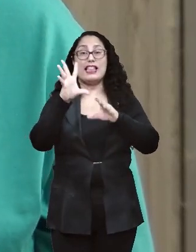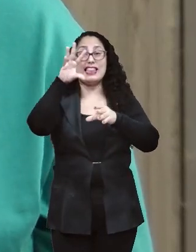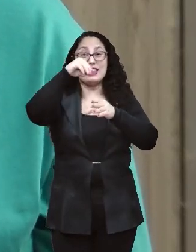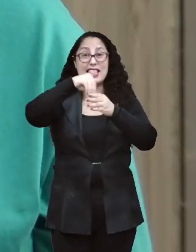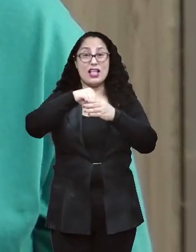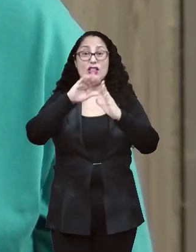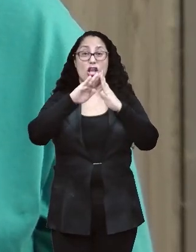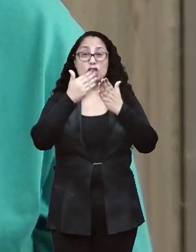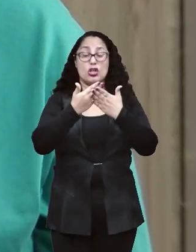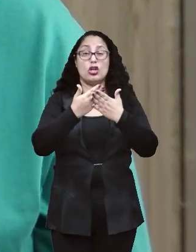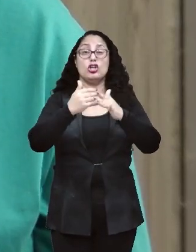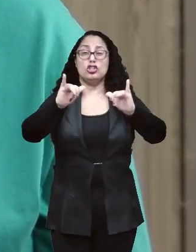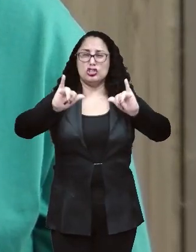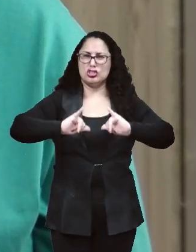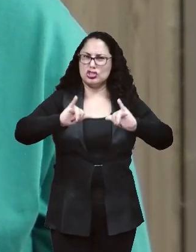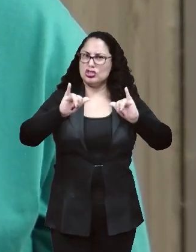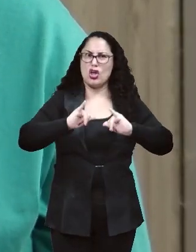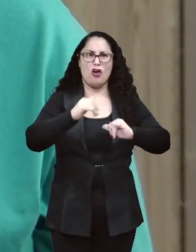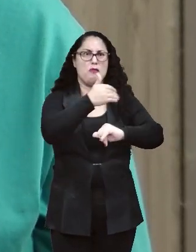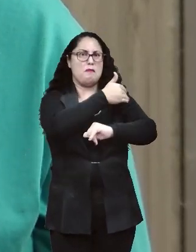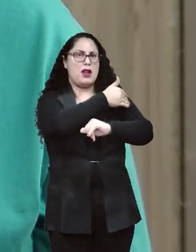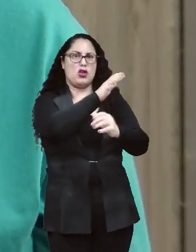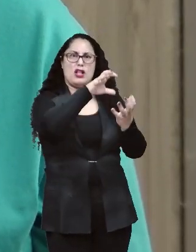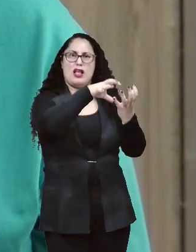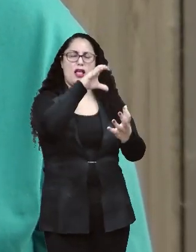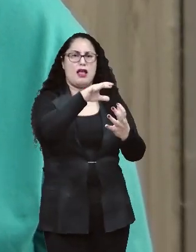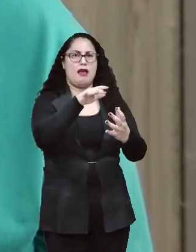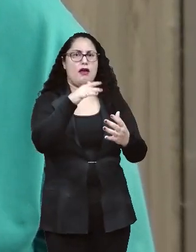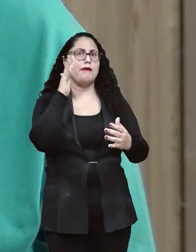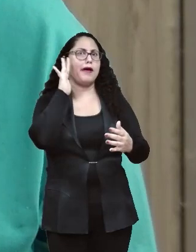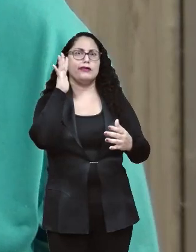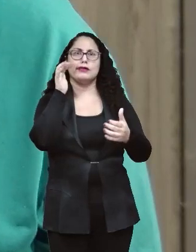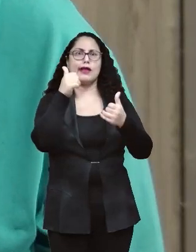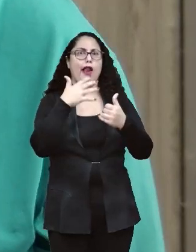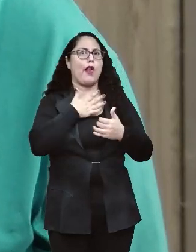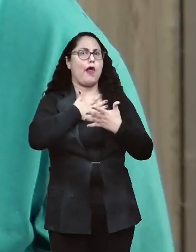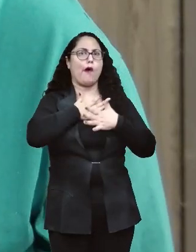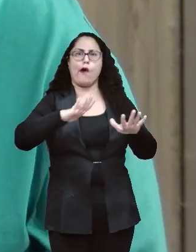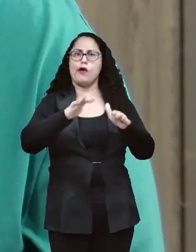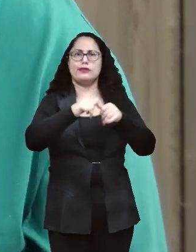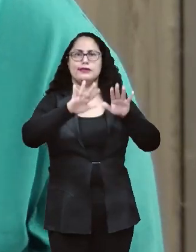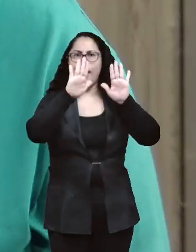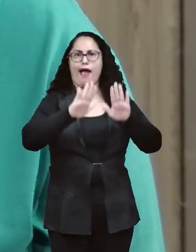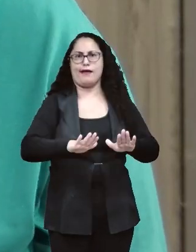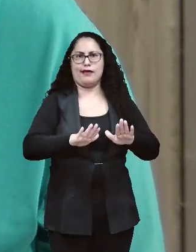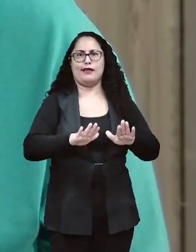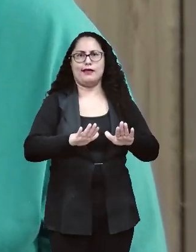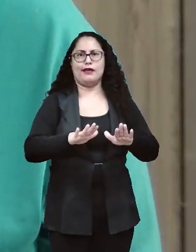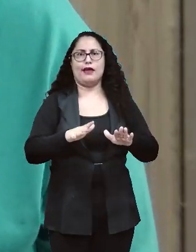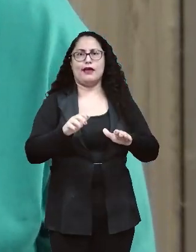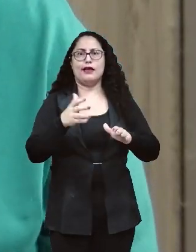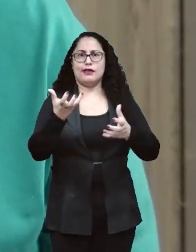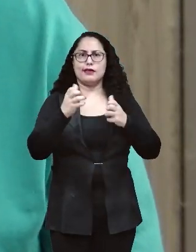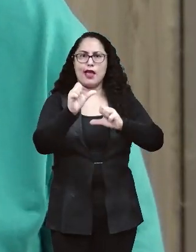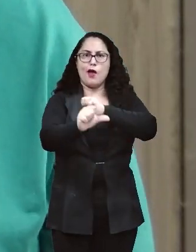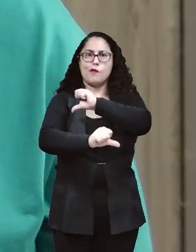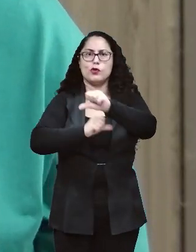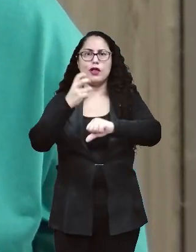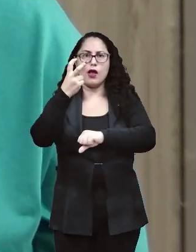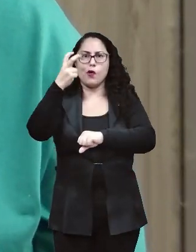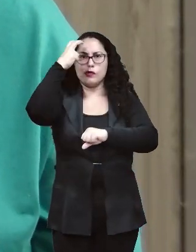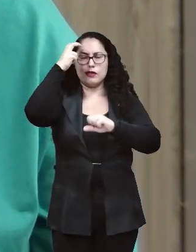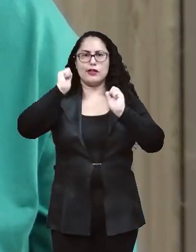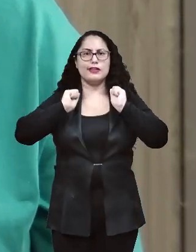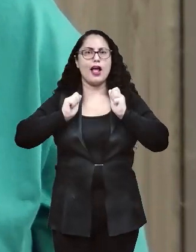da nossa escola alguém sofre etarismo, eu imagino que essa pessoa não goste de estar aqui. Então, o que a gente quer é mudança de cultura,